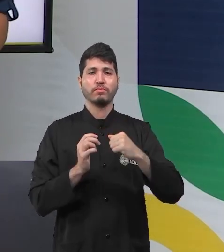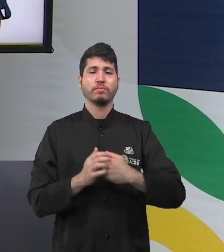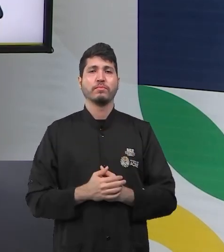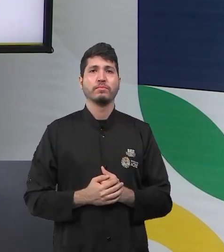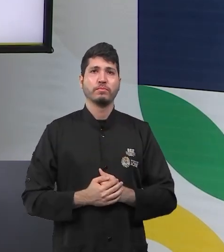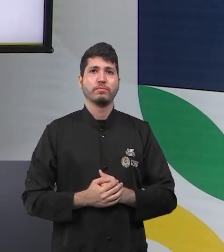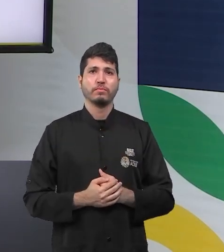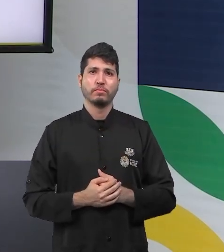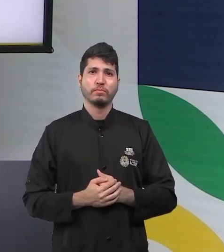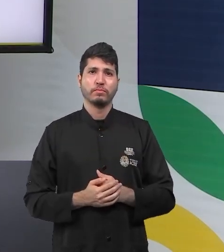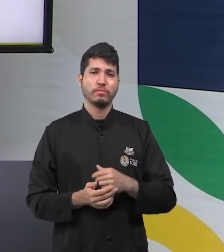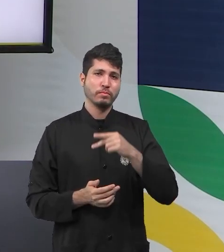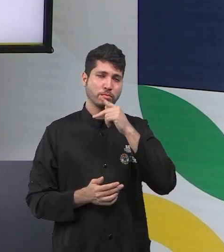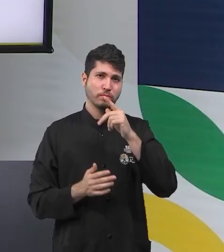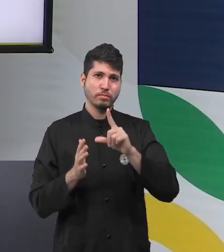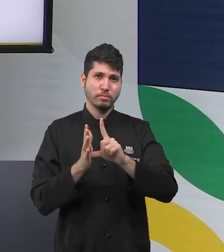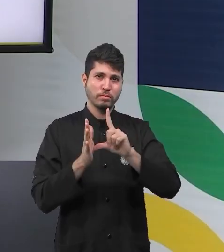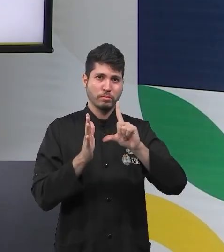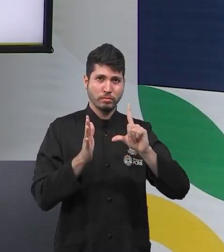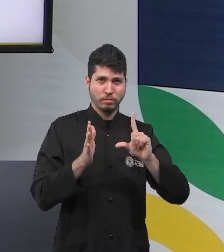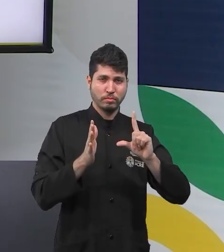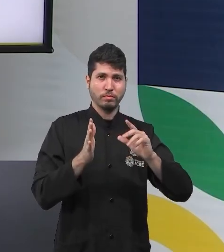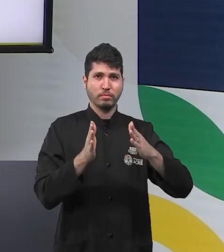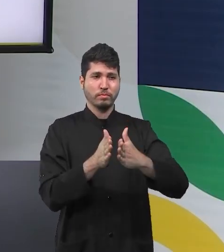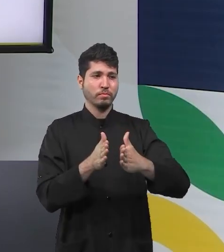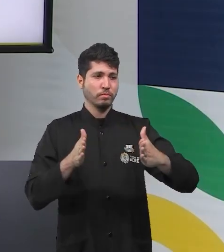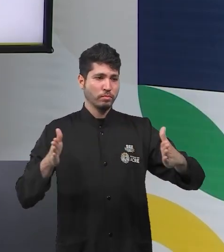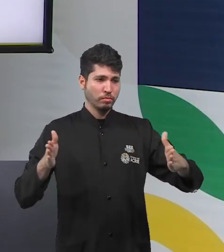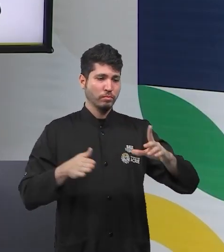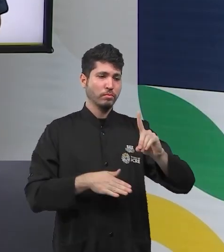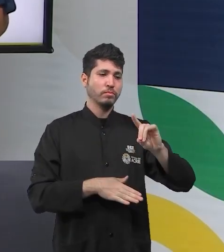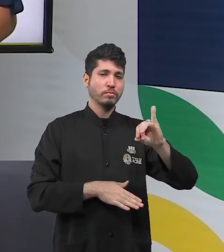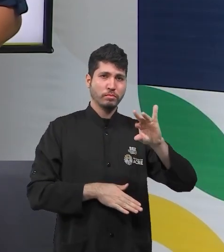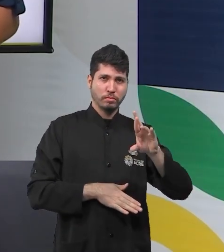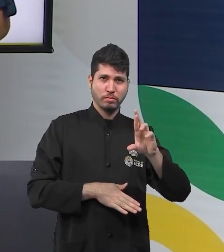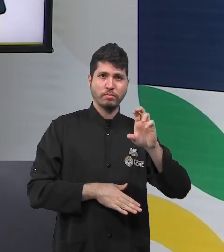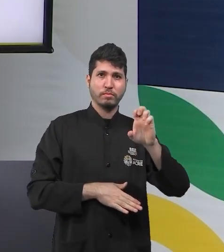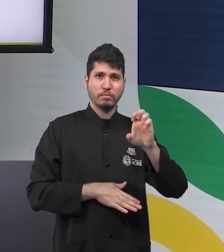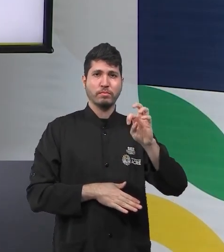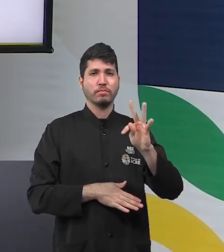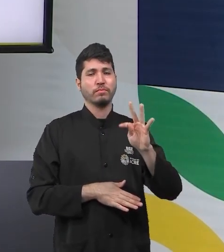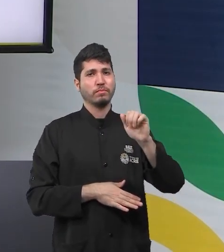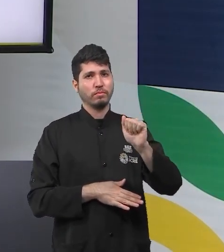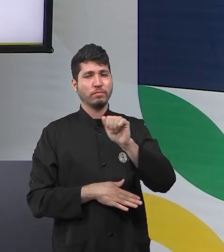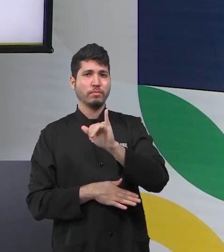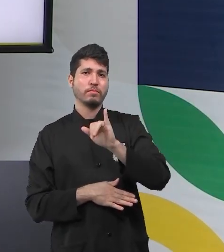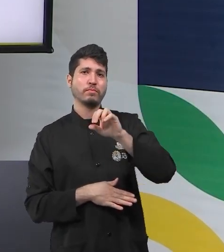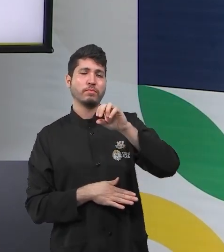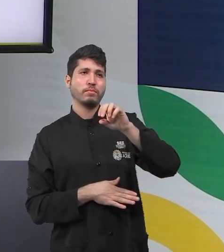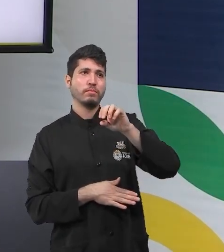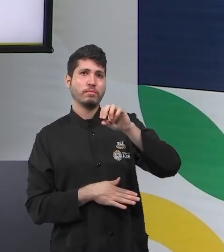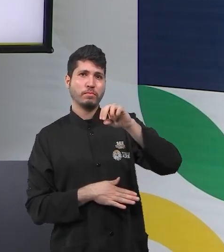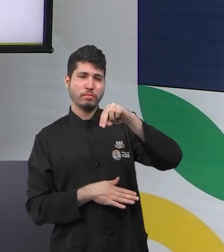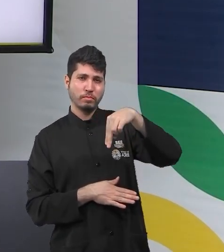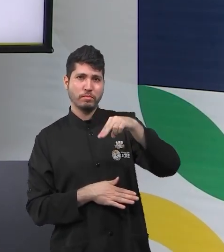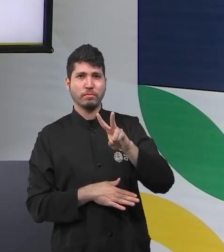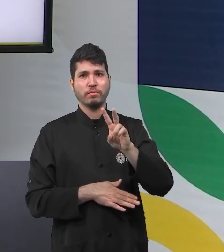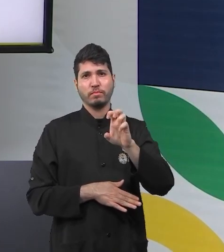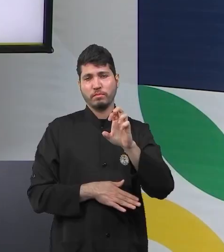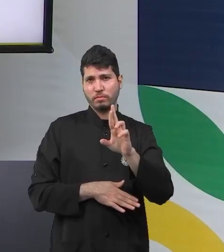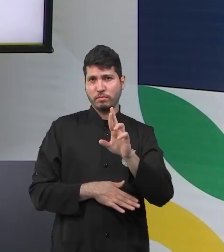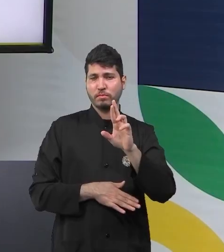início, estava dizendo sobre grandezas direta ou inversamente proporcionais. Eu posso exemplificar para você